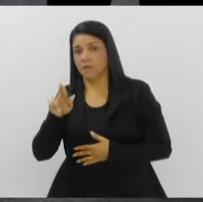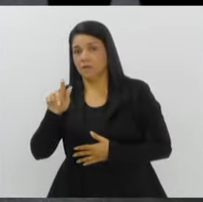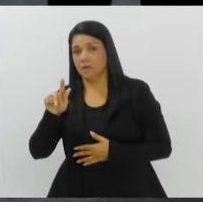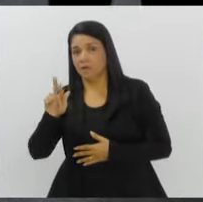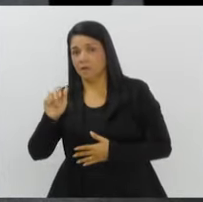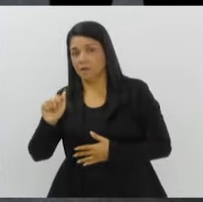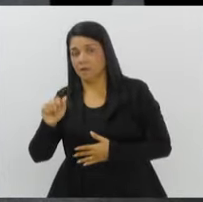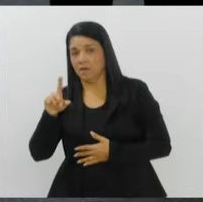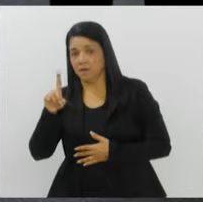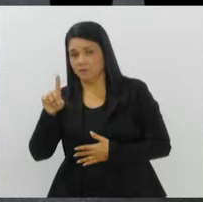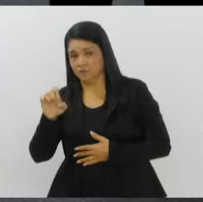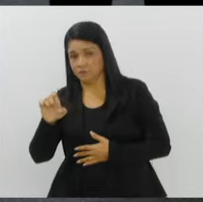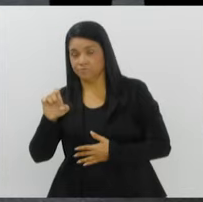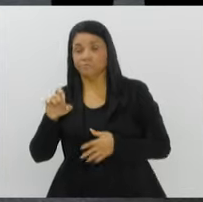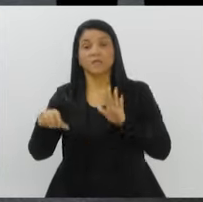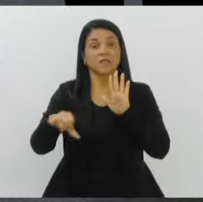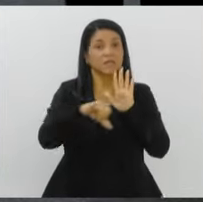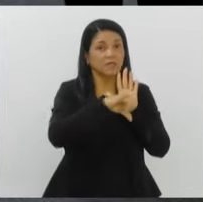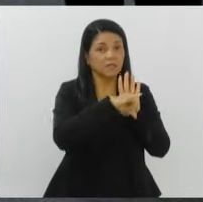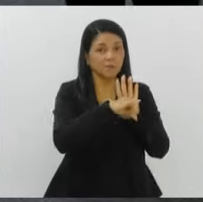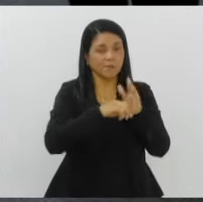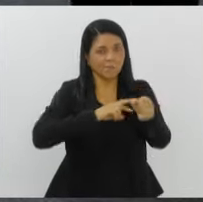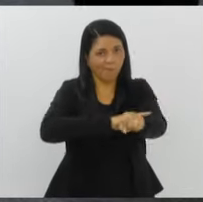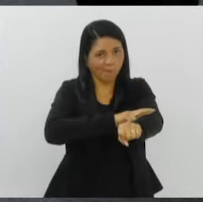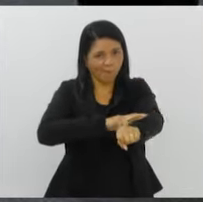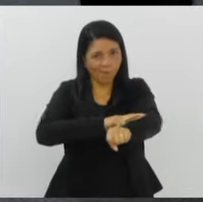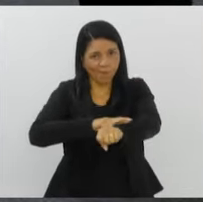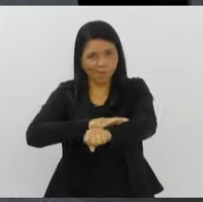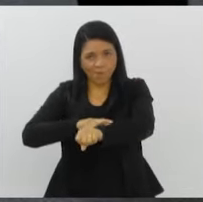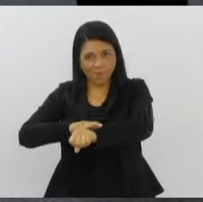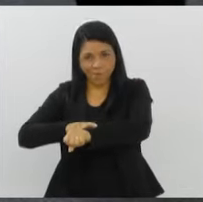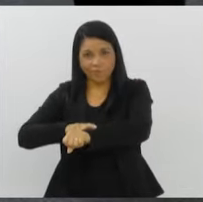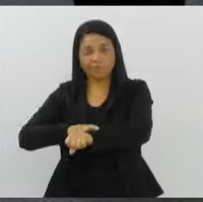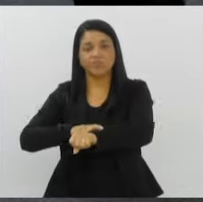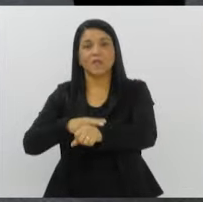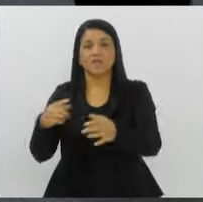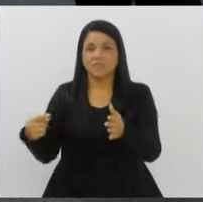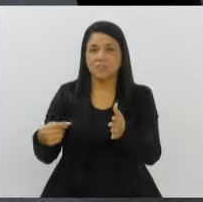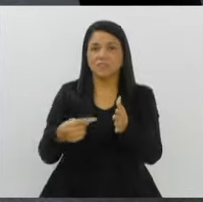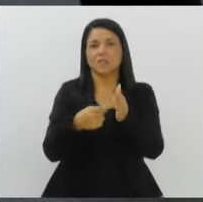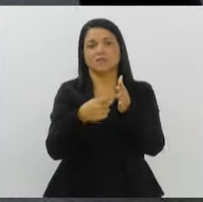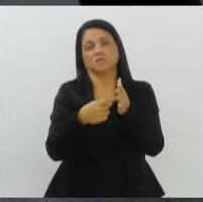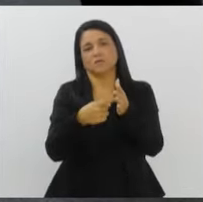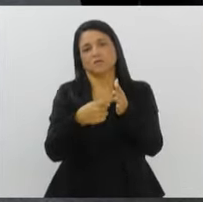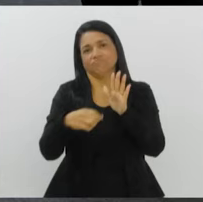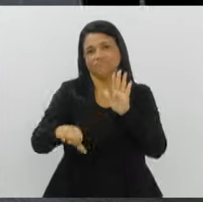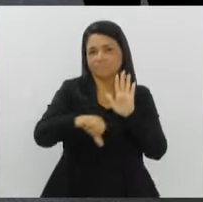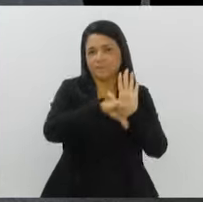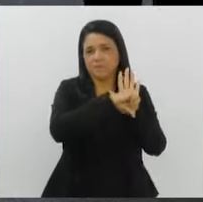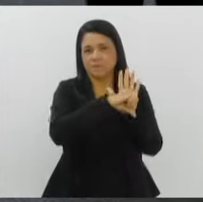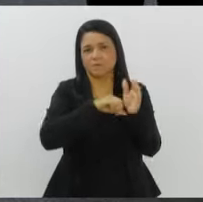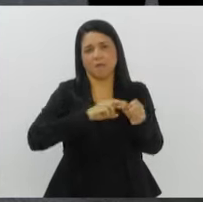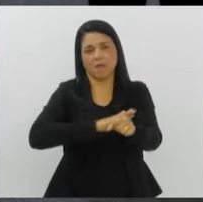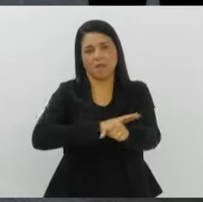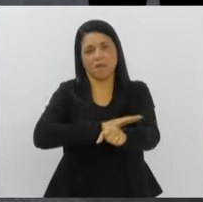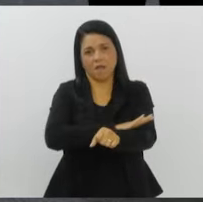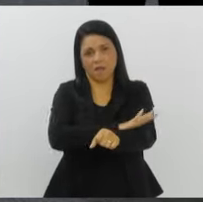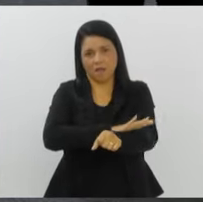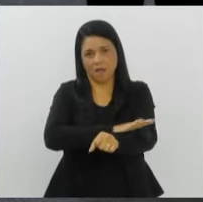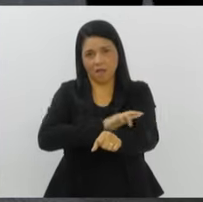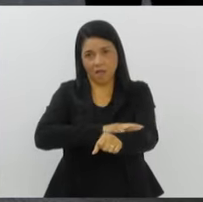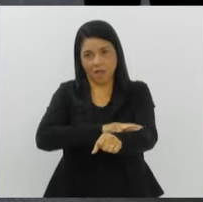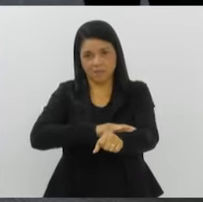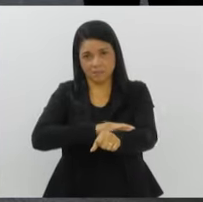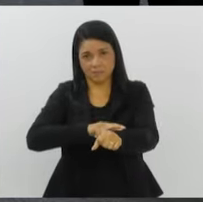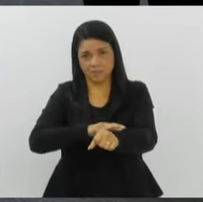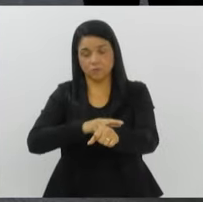de Crimes Raciais, denunciando mais um crime de racismo contra a minha